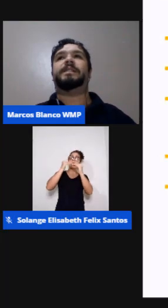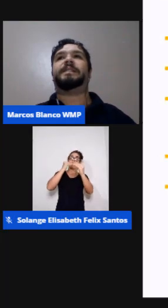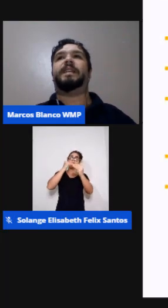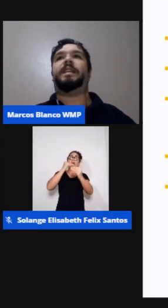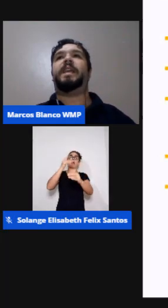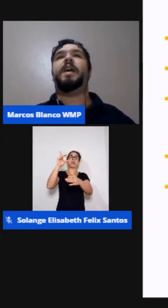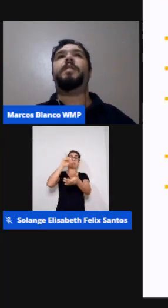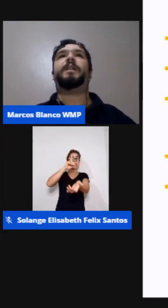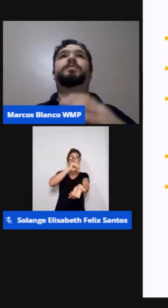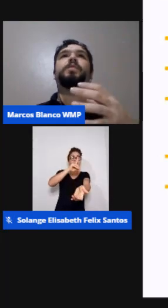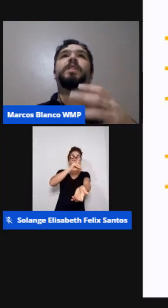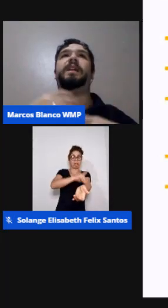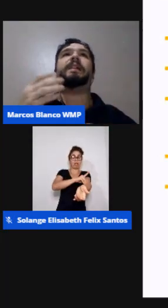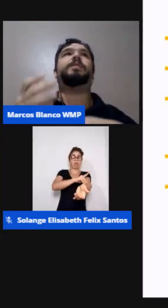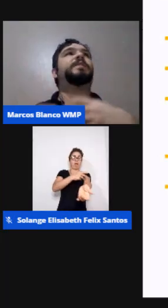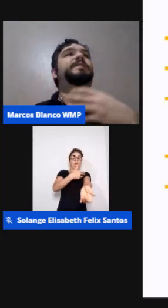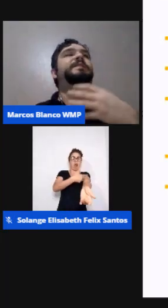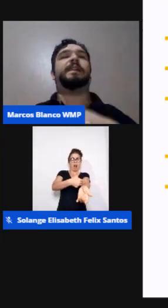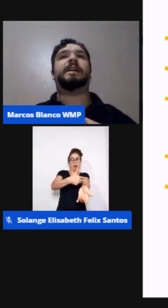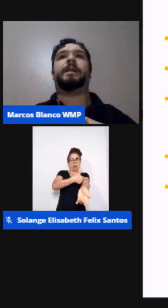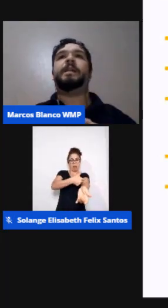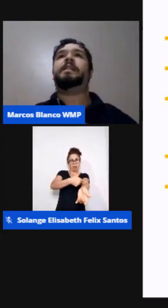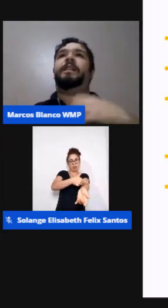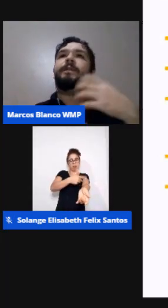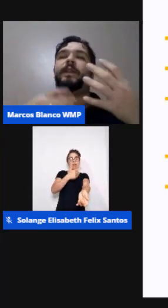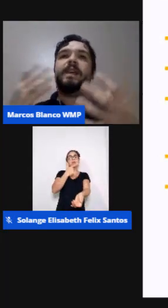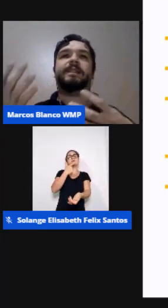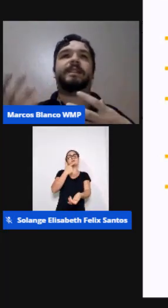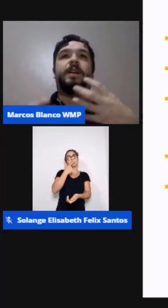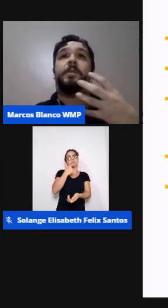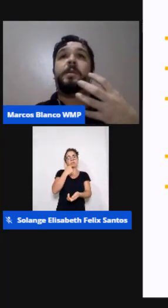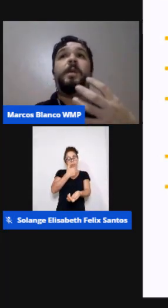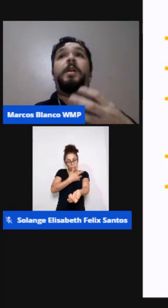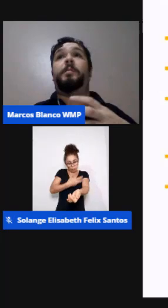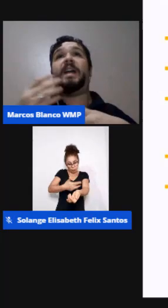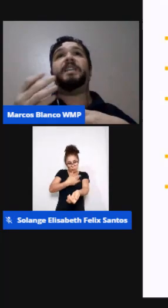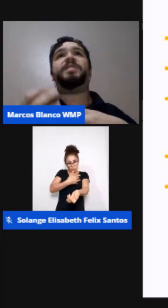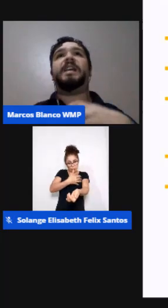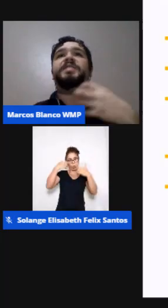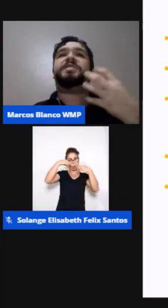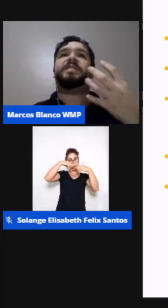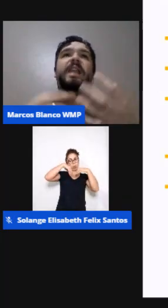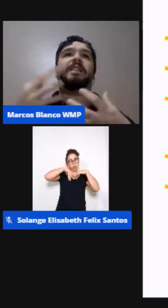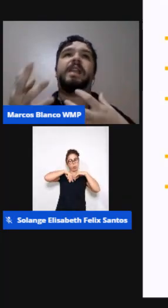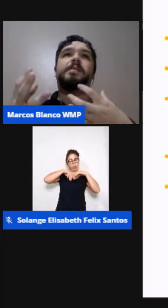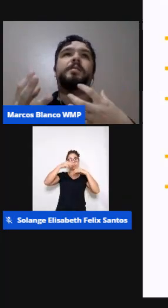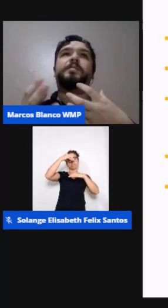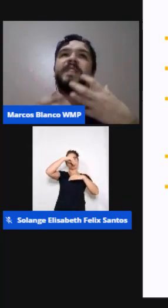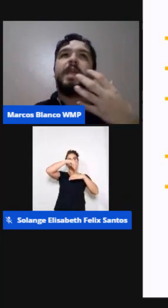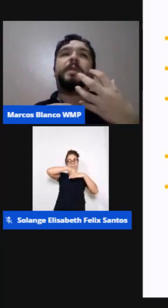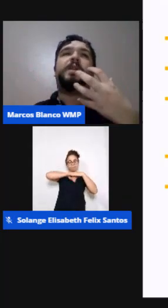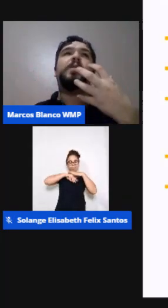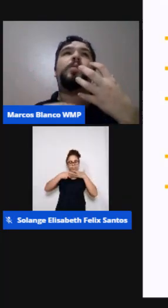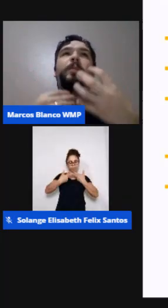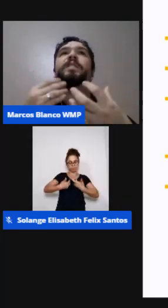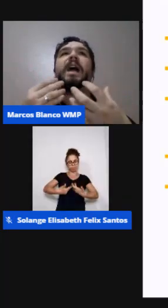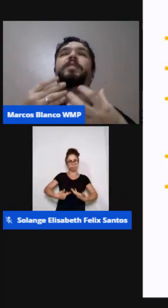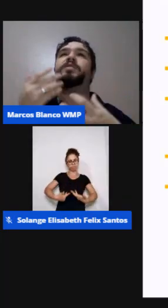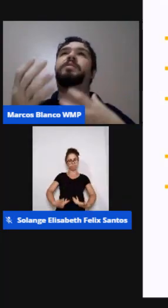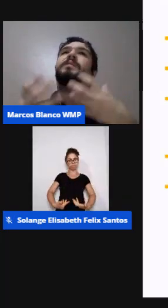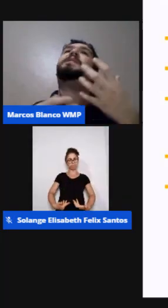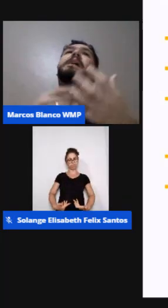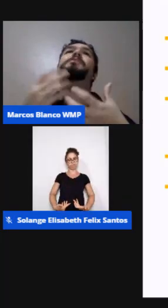né? Então, assim, que é um fator ligado à nossa defesa, então, mas a gente tem que ter sempre